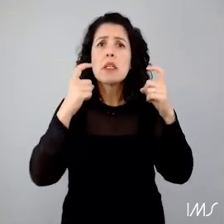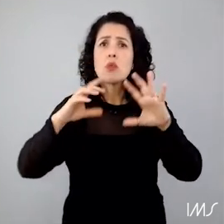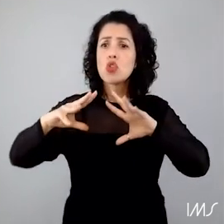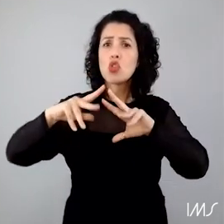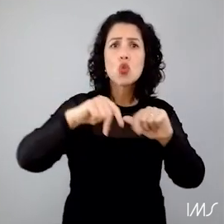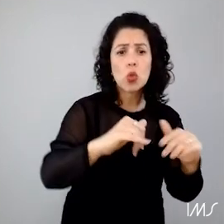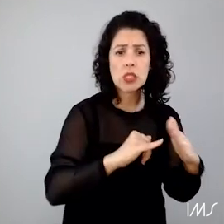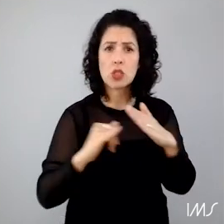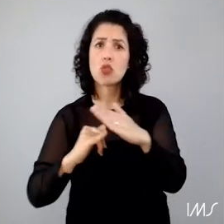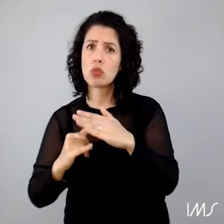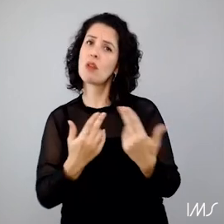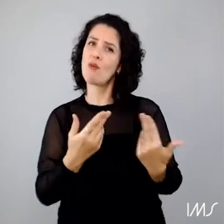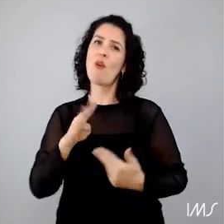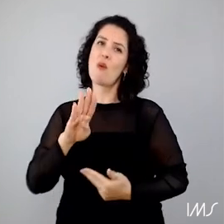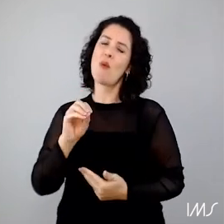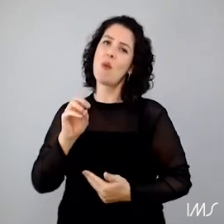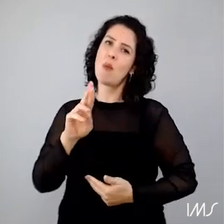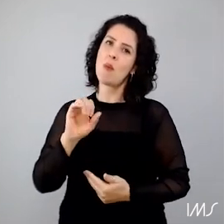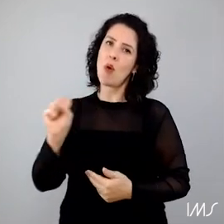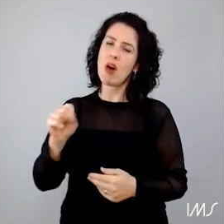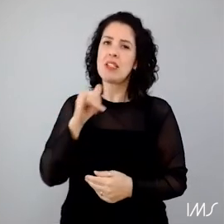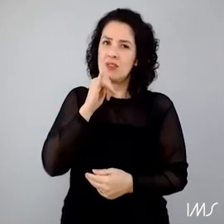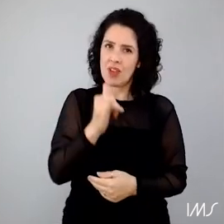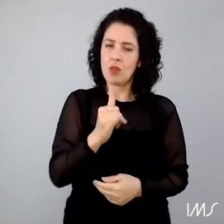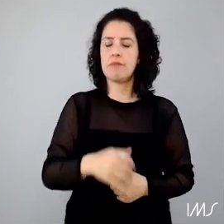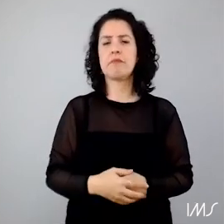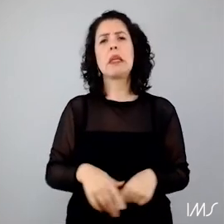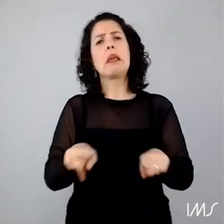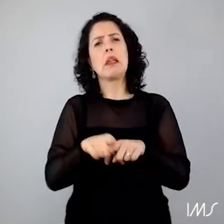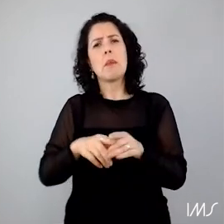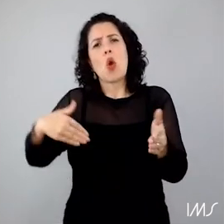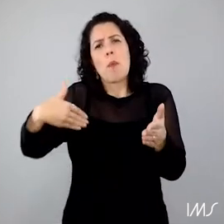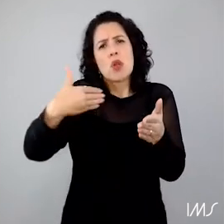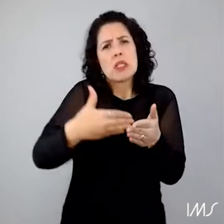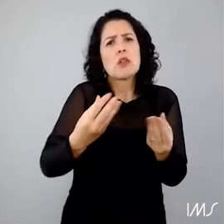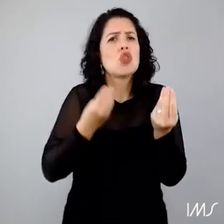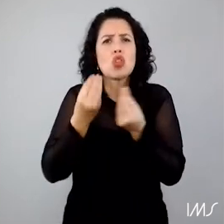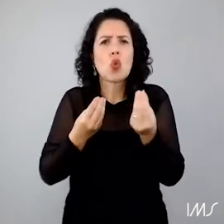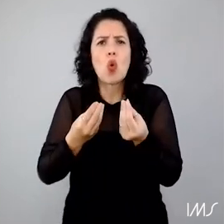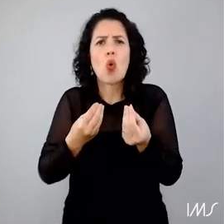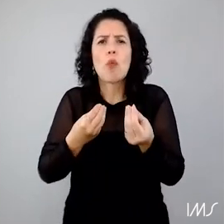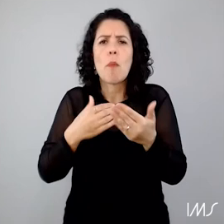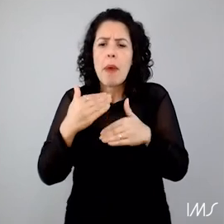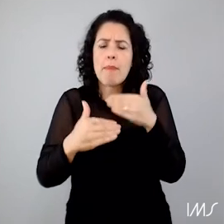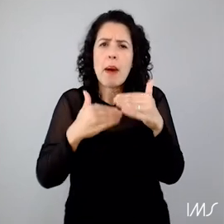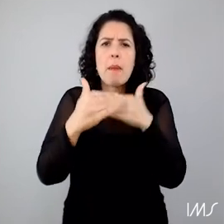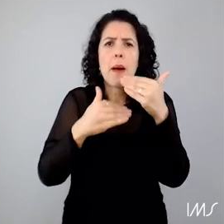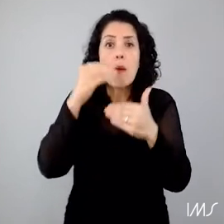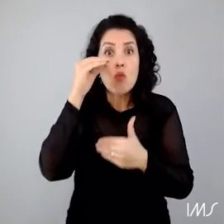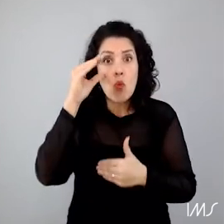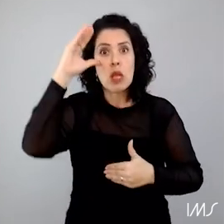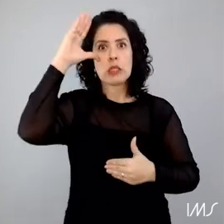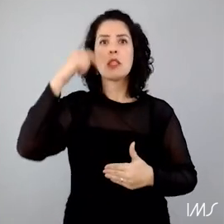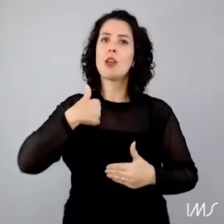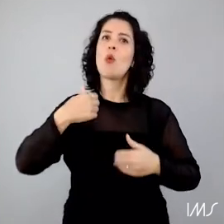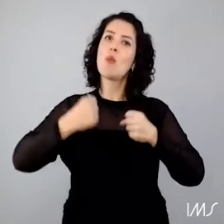conhecimento internacionalmente. Eu fui uma pessoa que pude aproveitar disso, me formar e depois voltar para atuar na FUNARTE, nesse